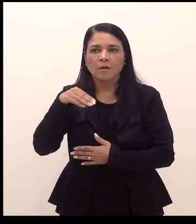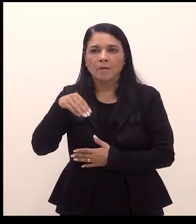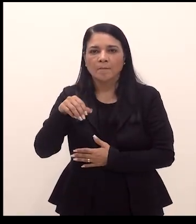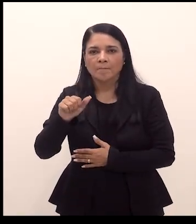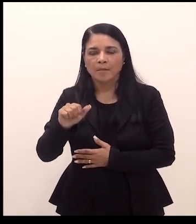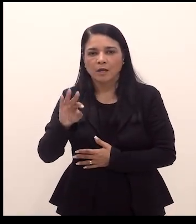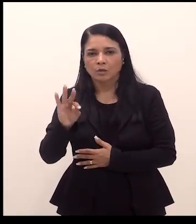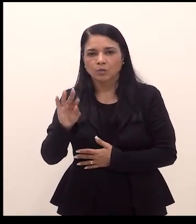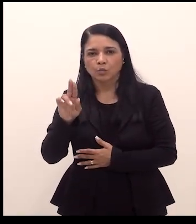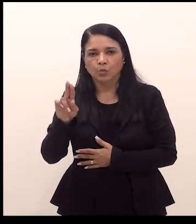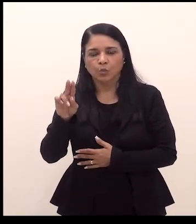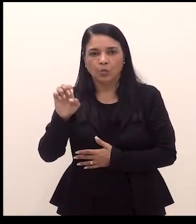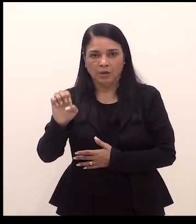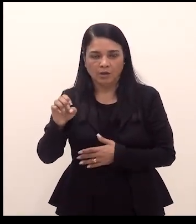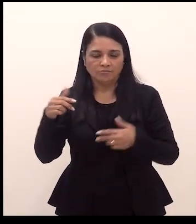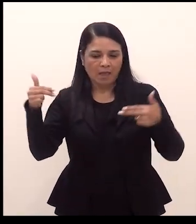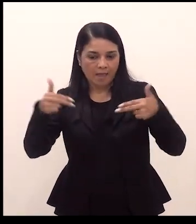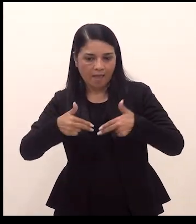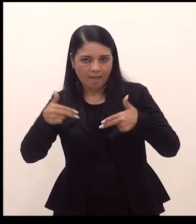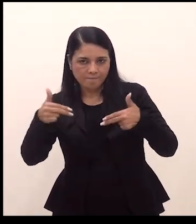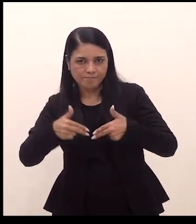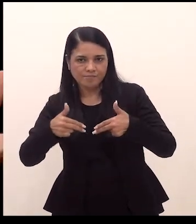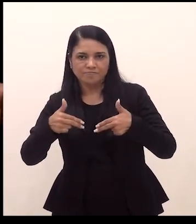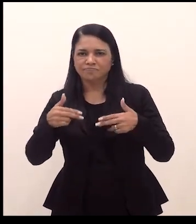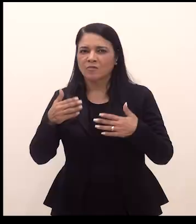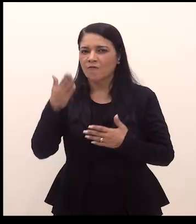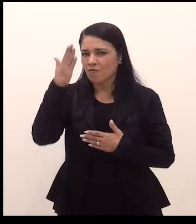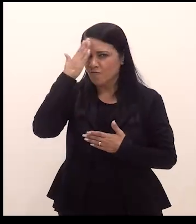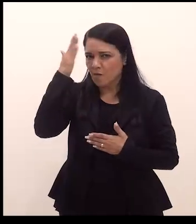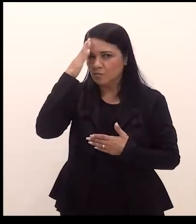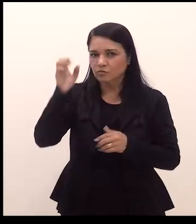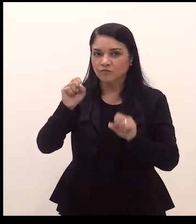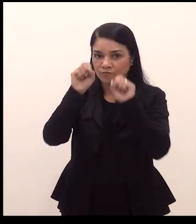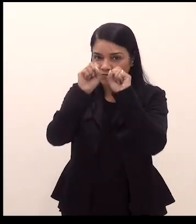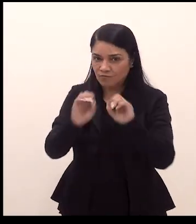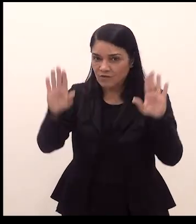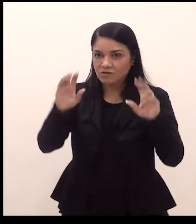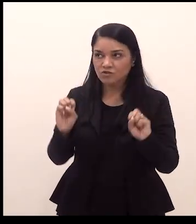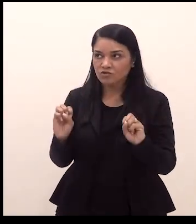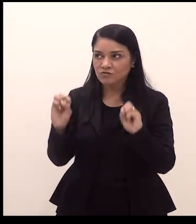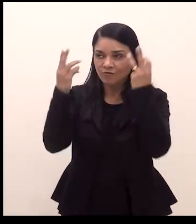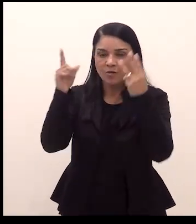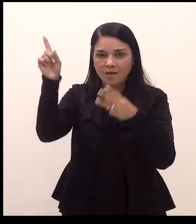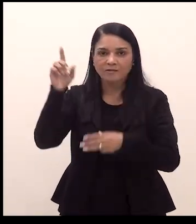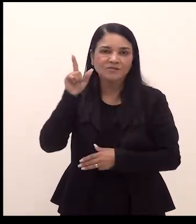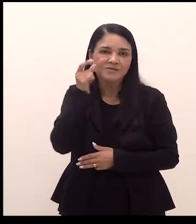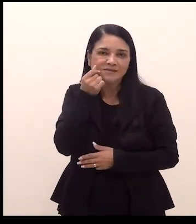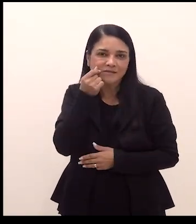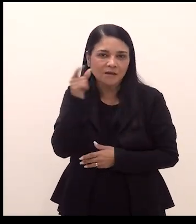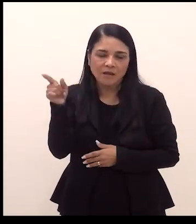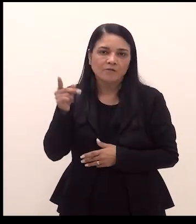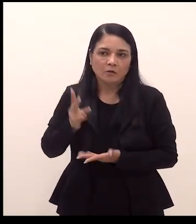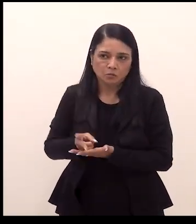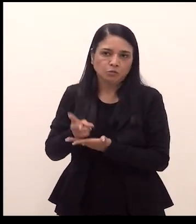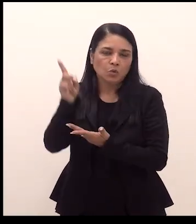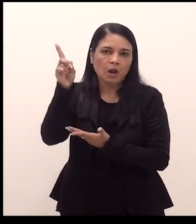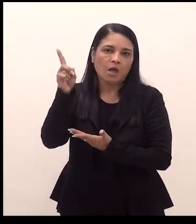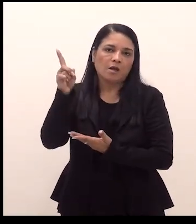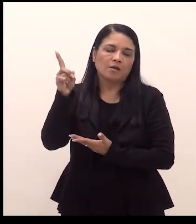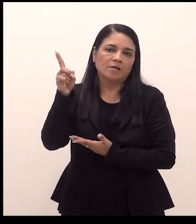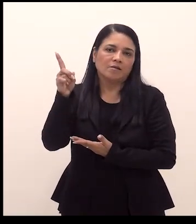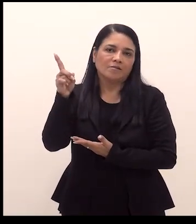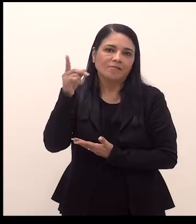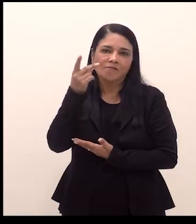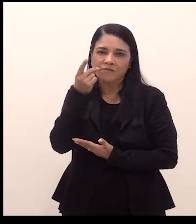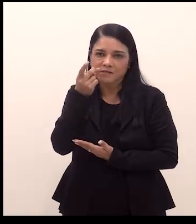Brasil. Sei lá, o Matuê, que é um rapper muito famoso, tem o festival dele, o Plantão, que é no Ceará. E ele já